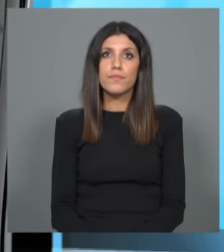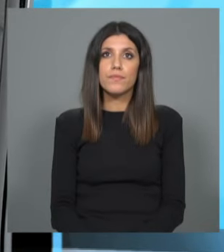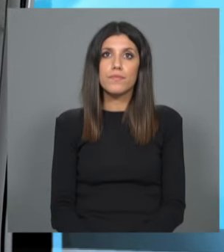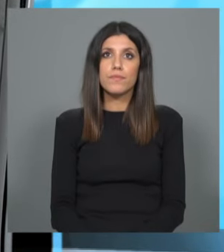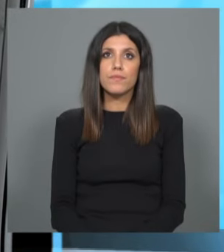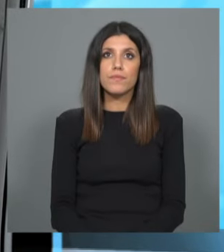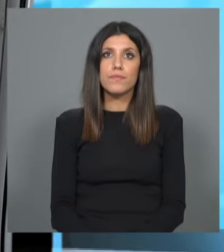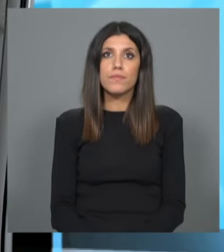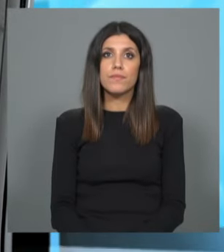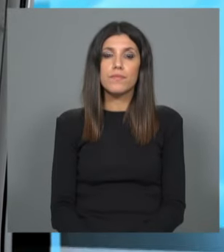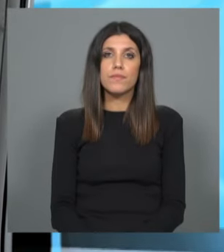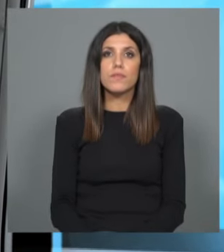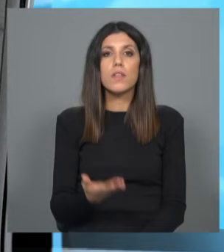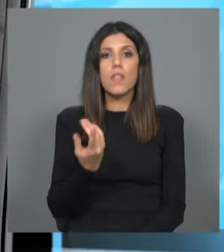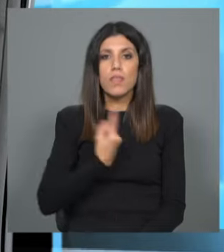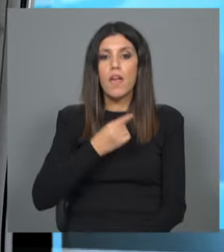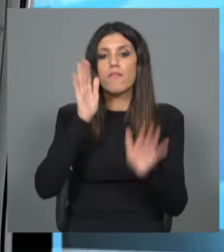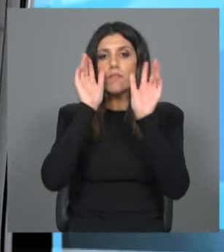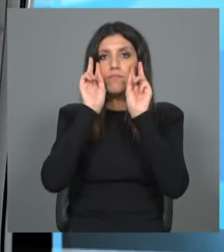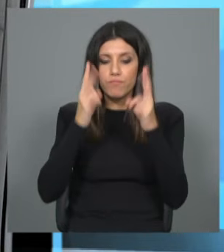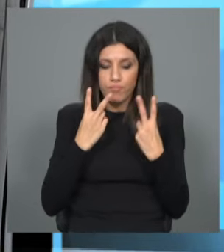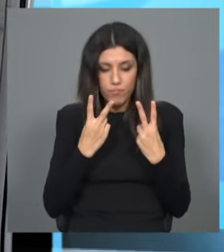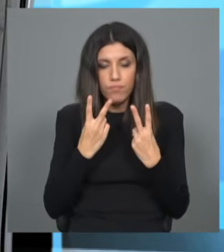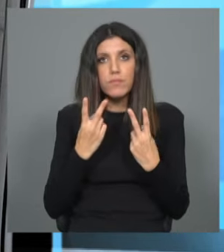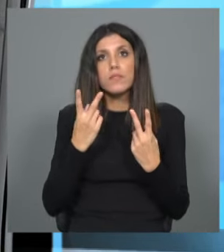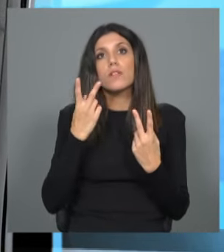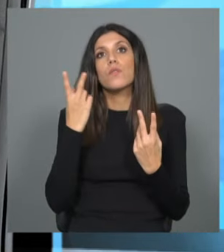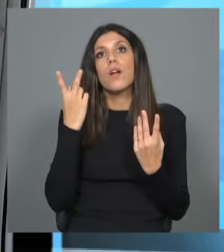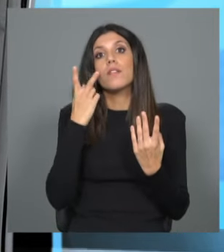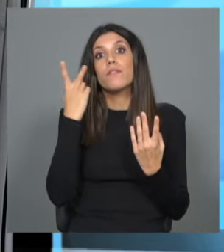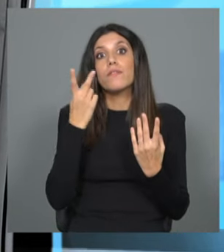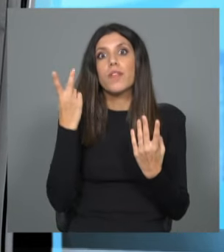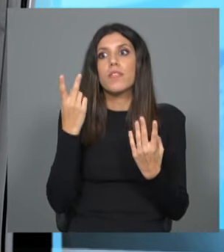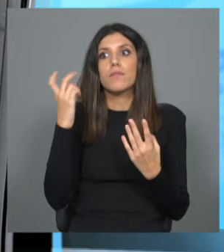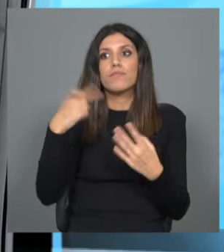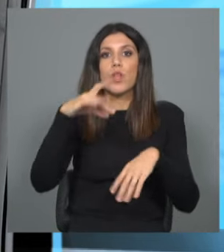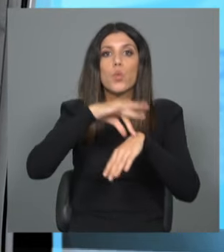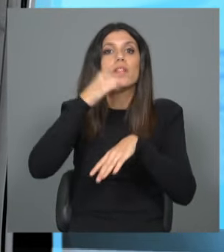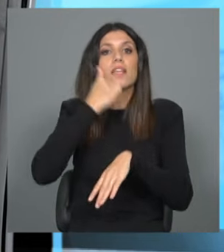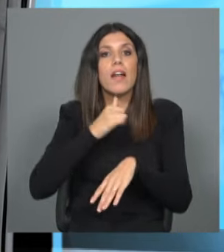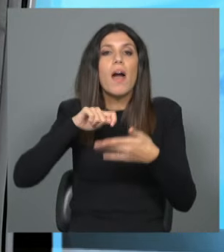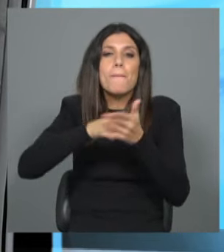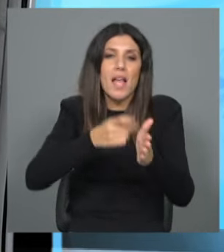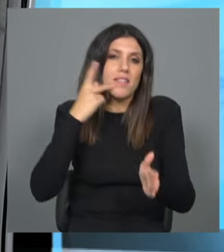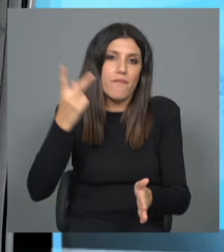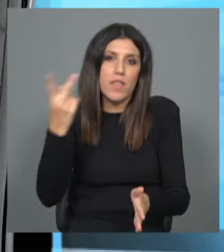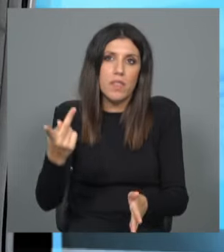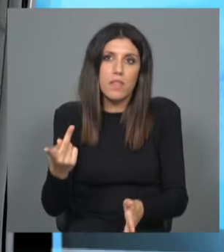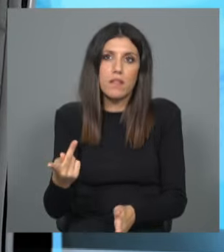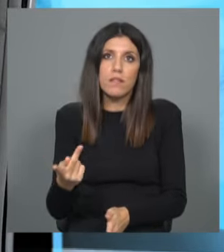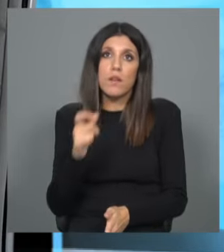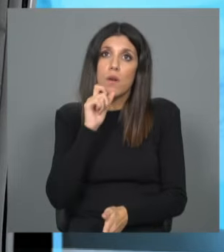que ser atendido durante um processo, nomeadamente quando a vida está marcada por uma doença grave que ameaça a vida. Pode não ser